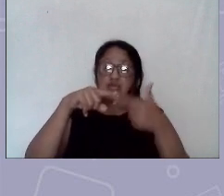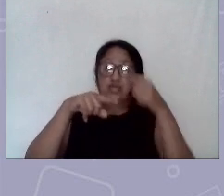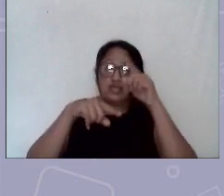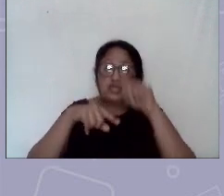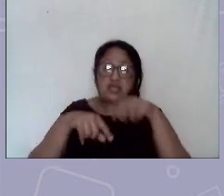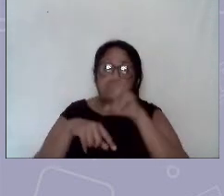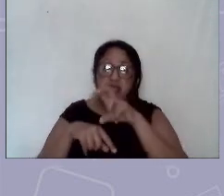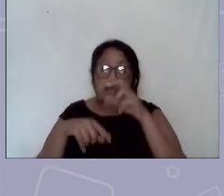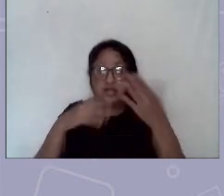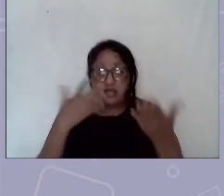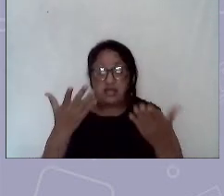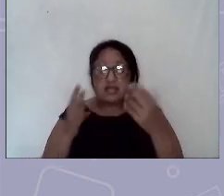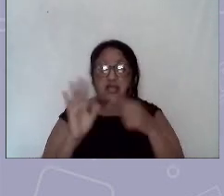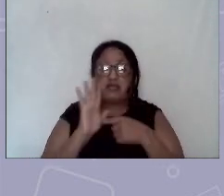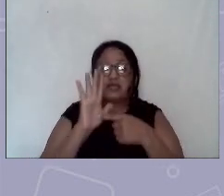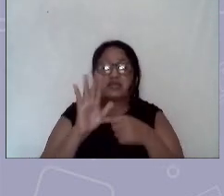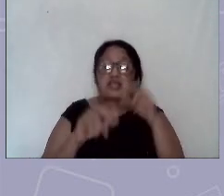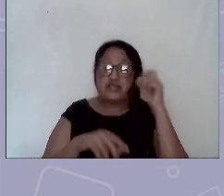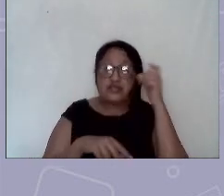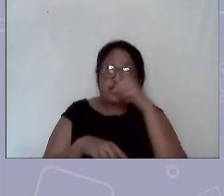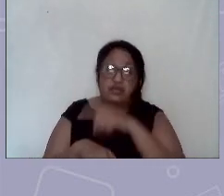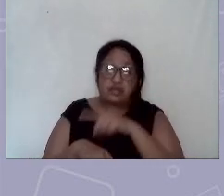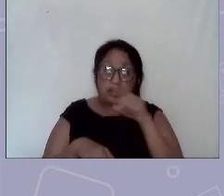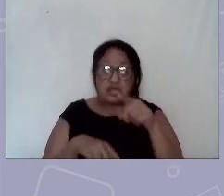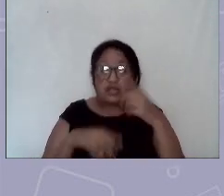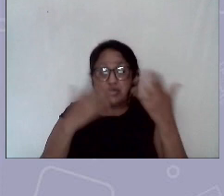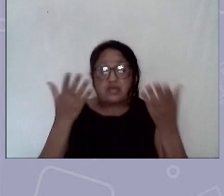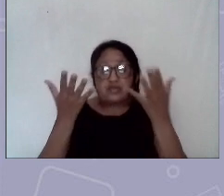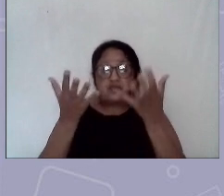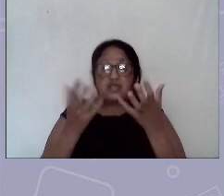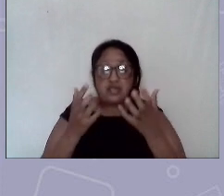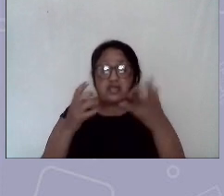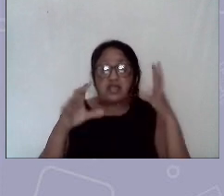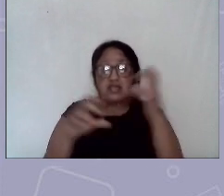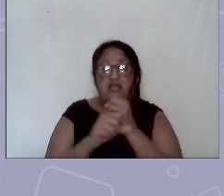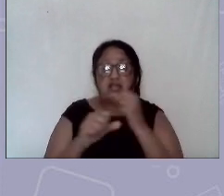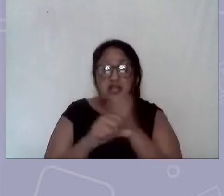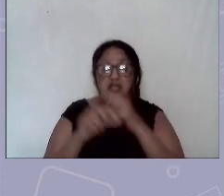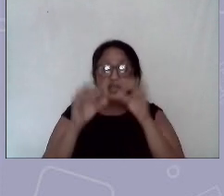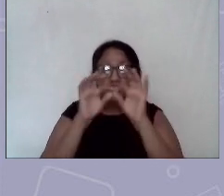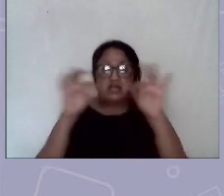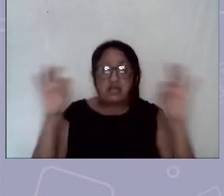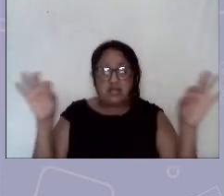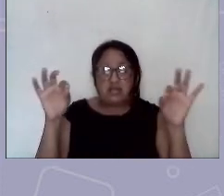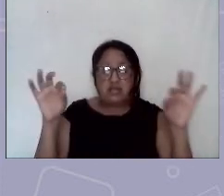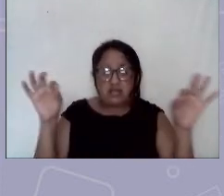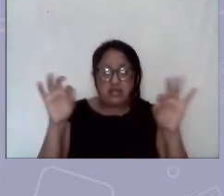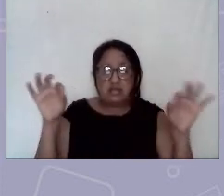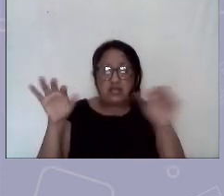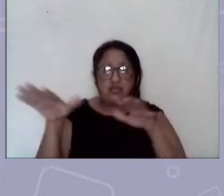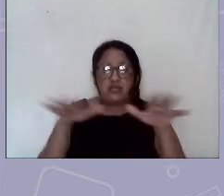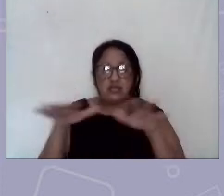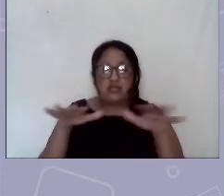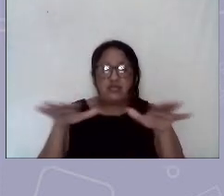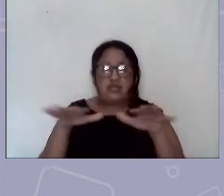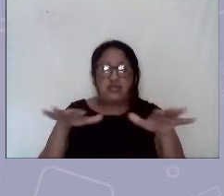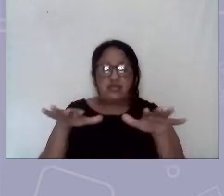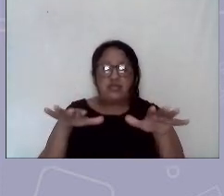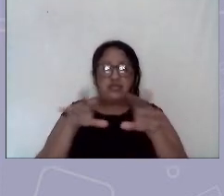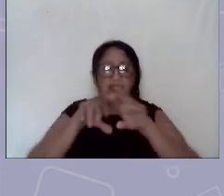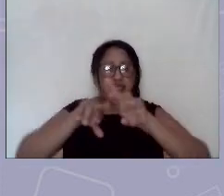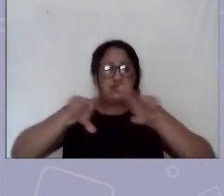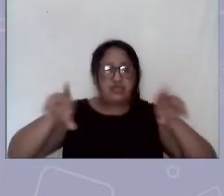uniformemente variado e se você quer calcular a distância percorrida no movimento uniformemente variado